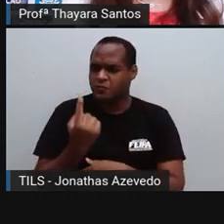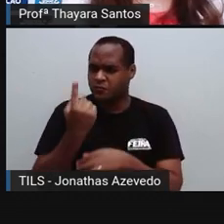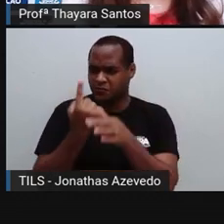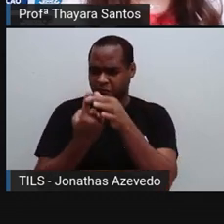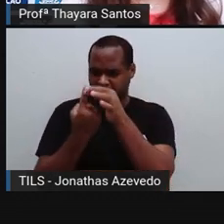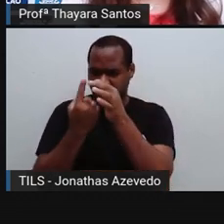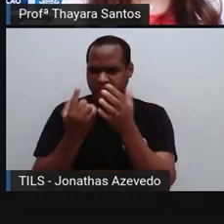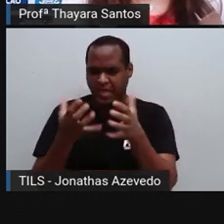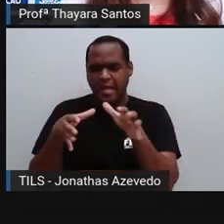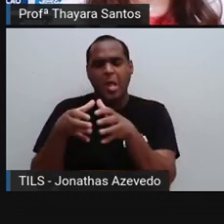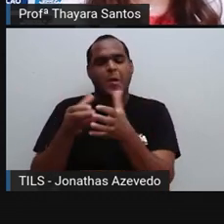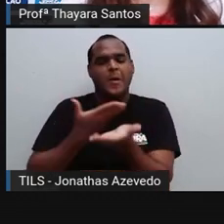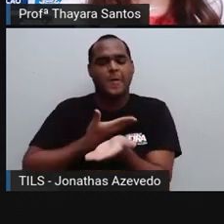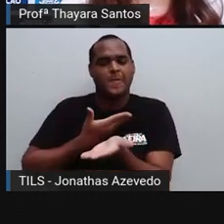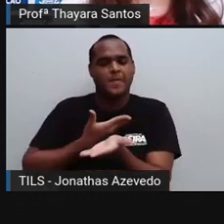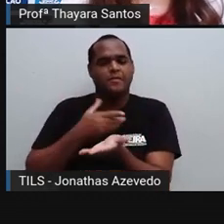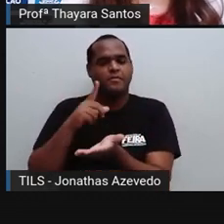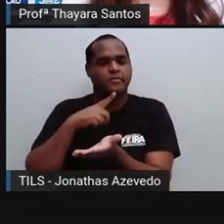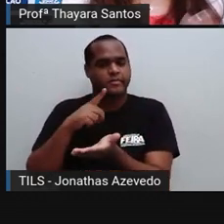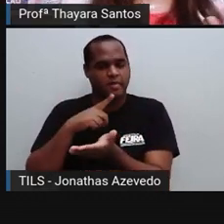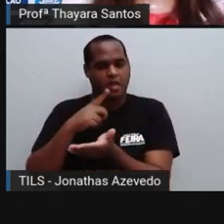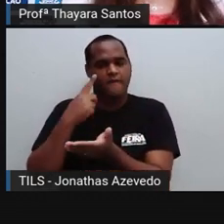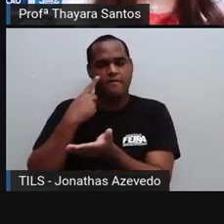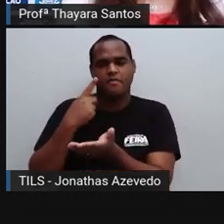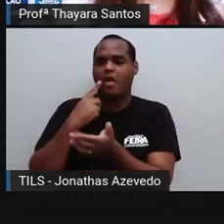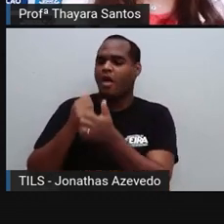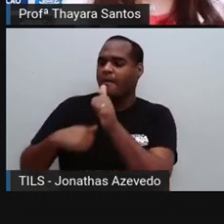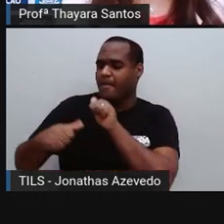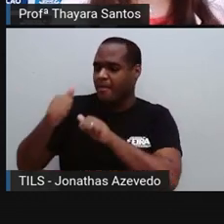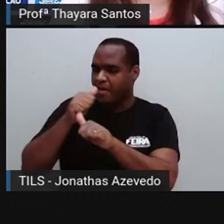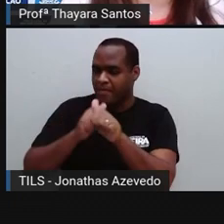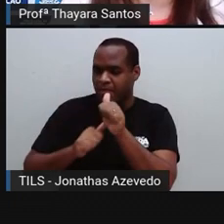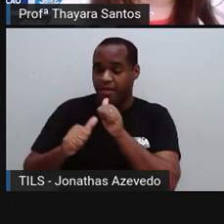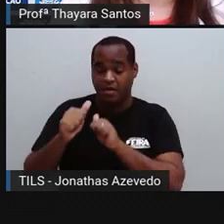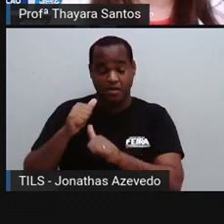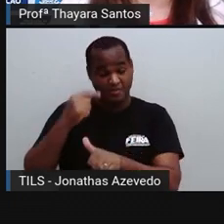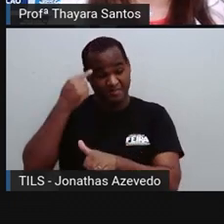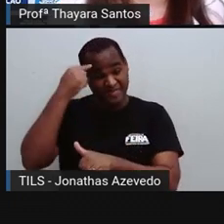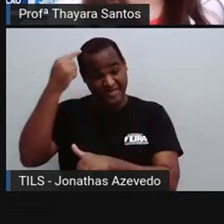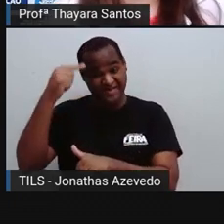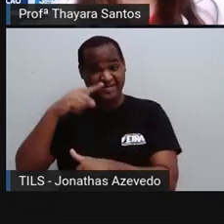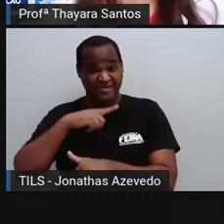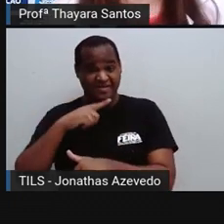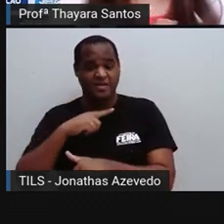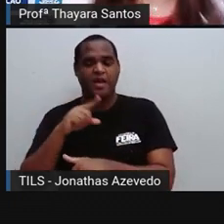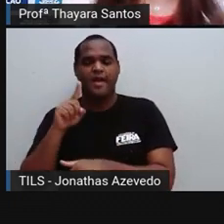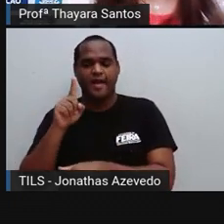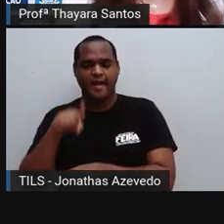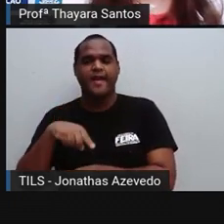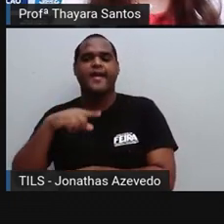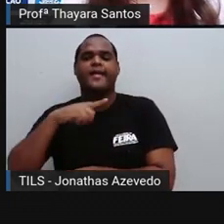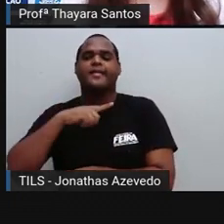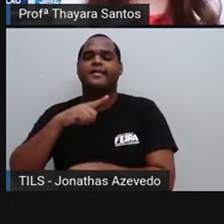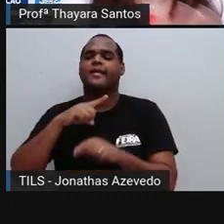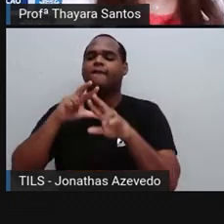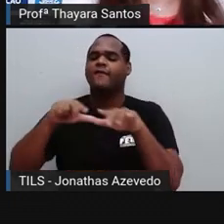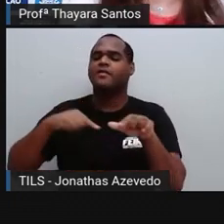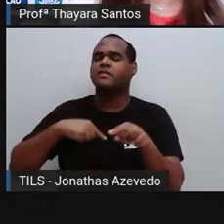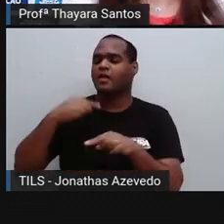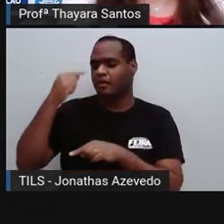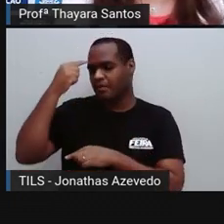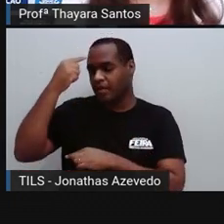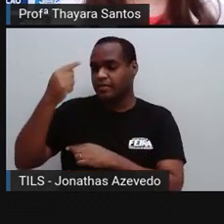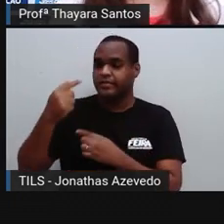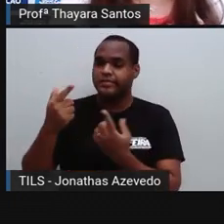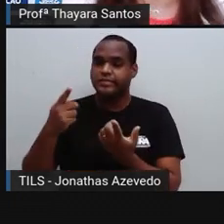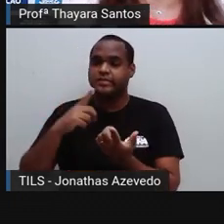ali num grupo de amigos que eles estão se embriagando, por exemplo, que a gente acha que se a gente não aceitar, se a gente não fizer parte